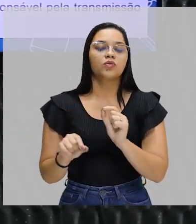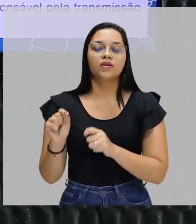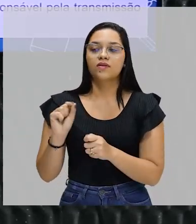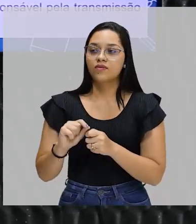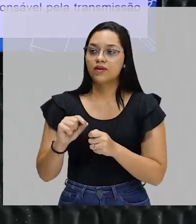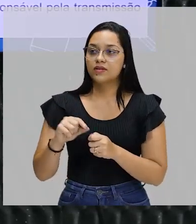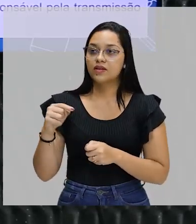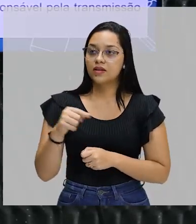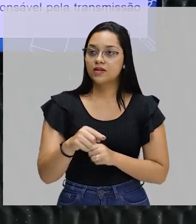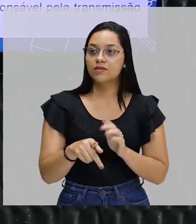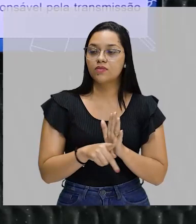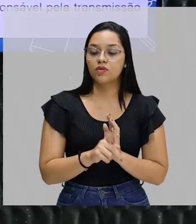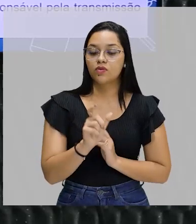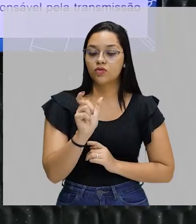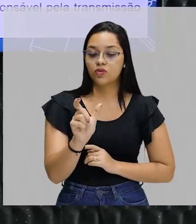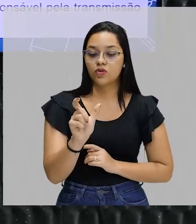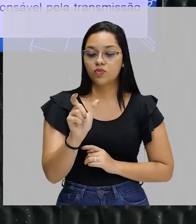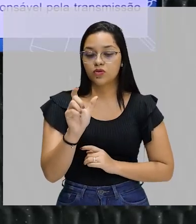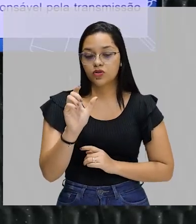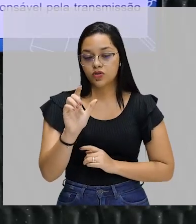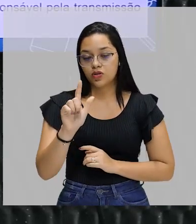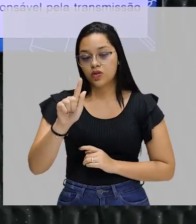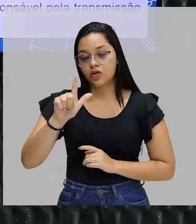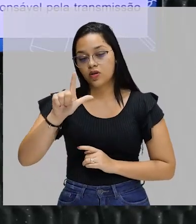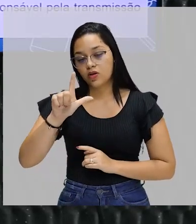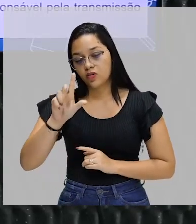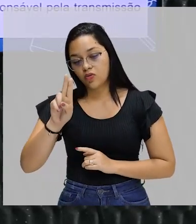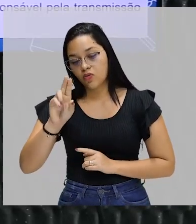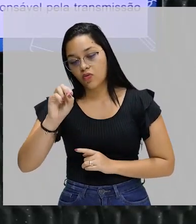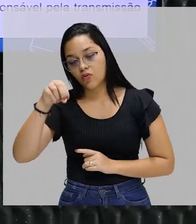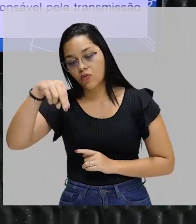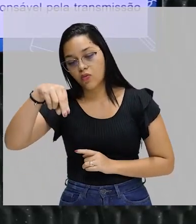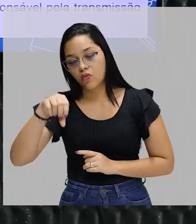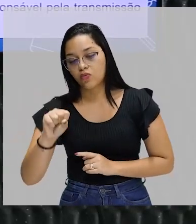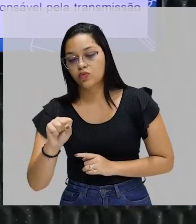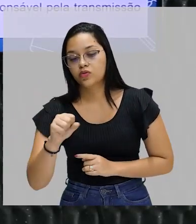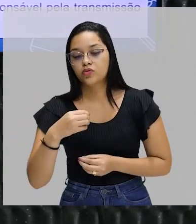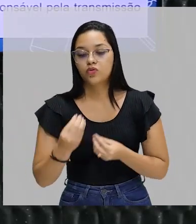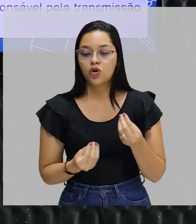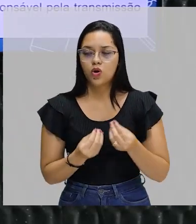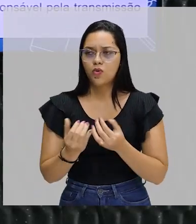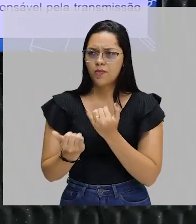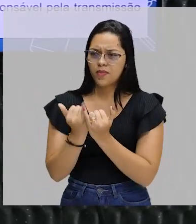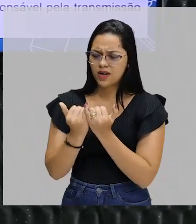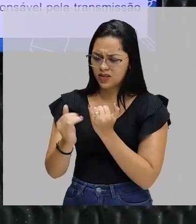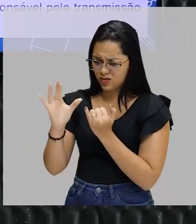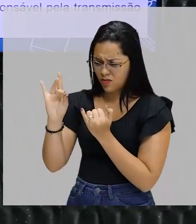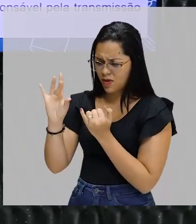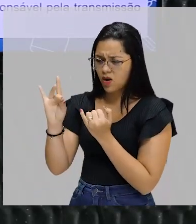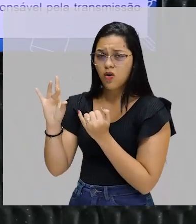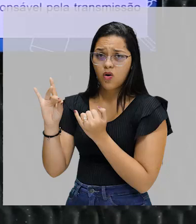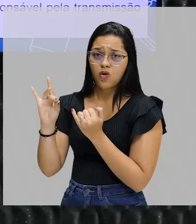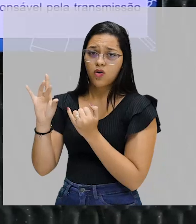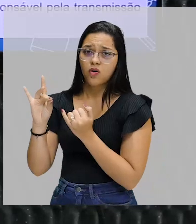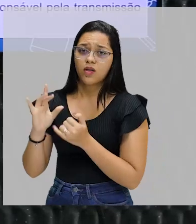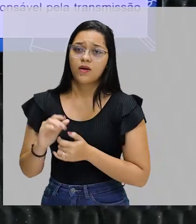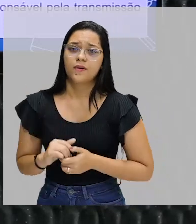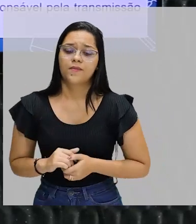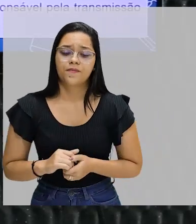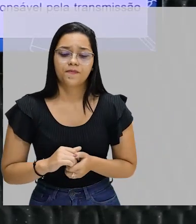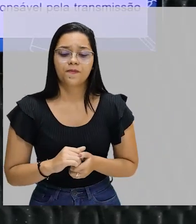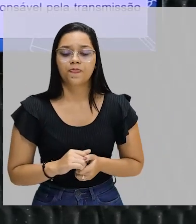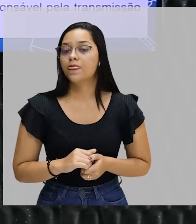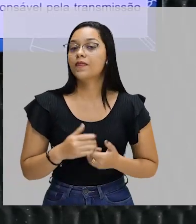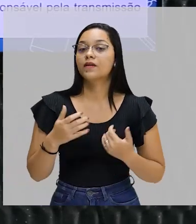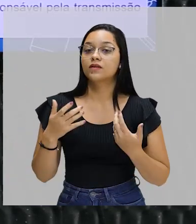isso é essa partículazinha chamada de gluon, ok? É como se fosse uma cola. É uma cola, de fato, tá